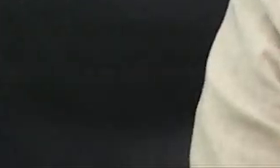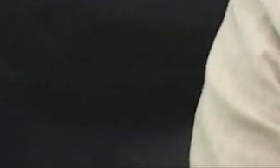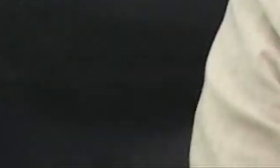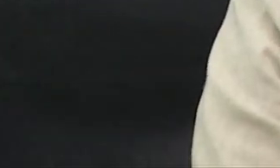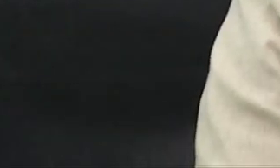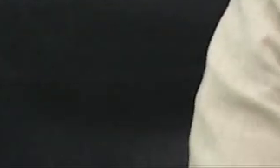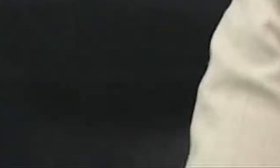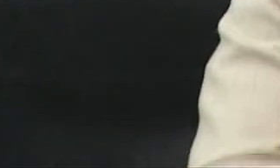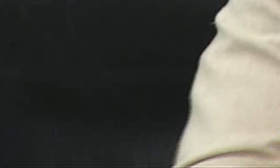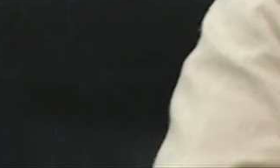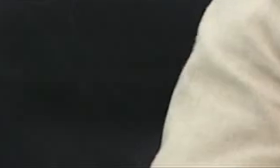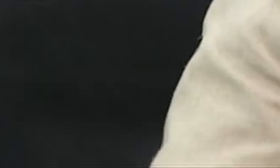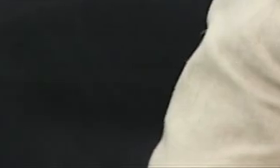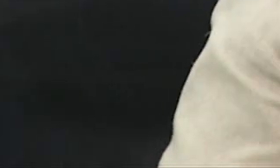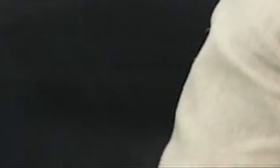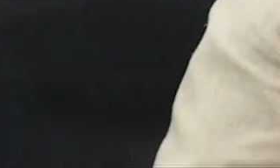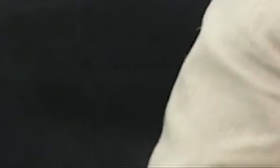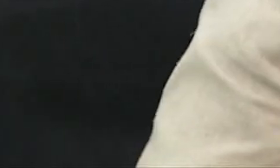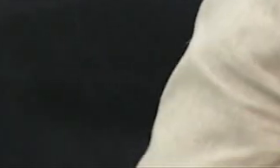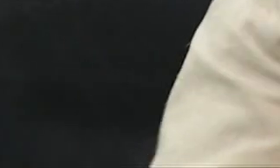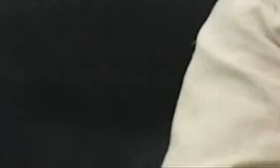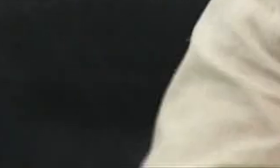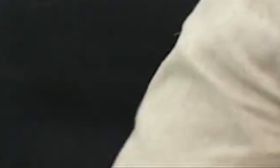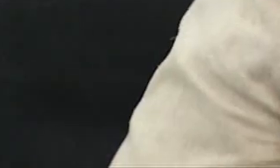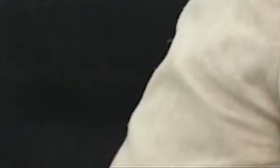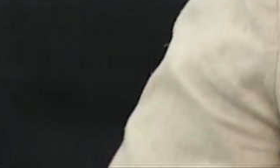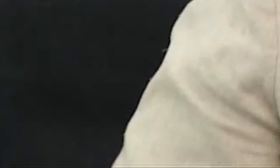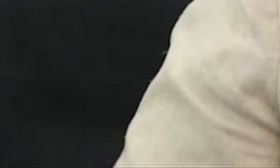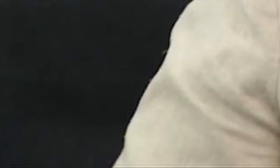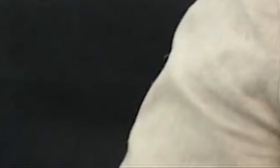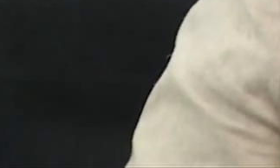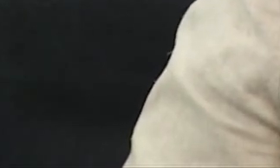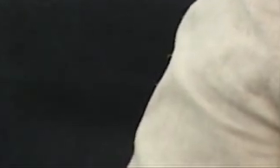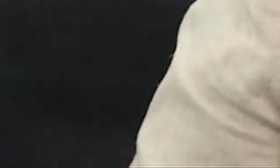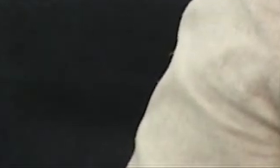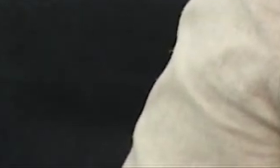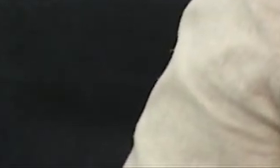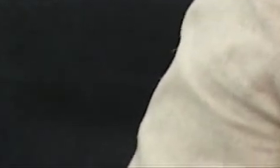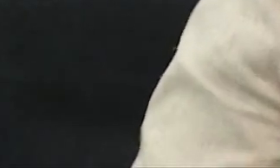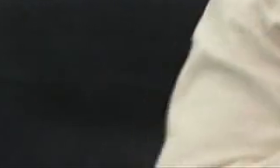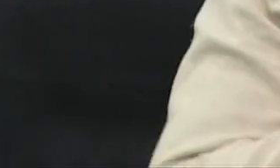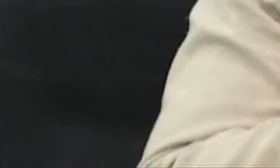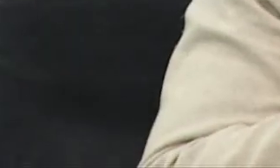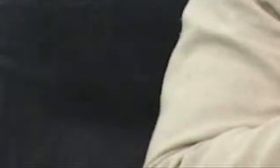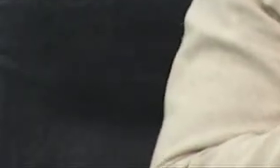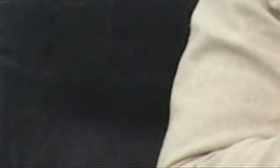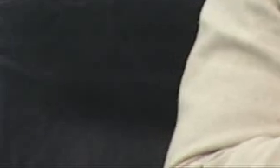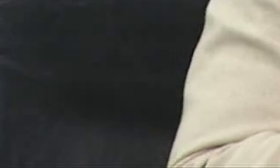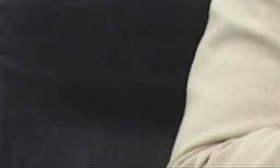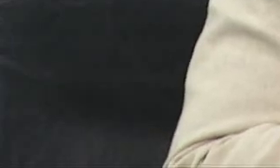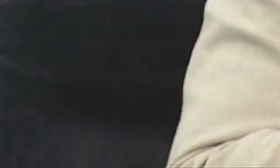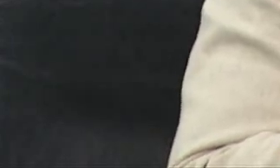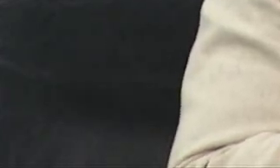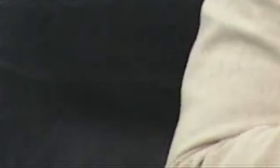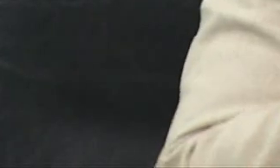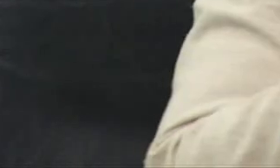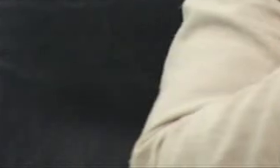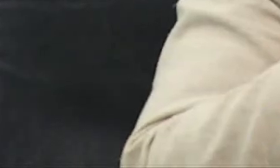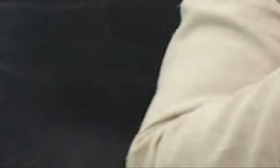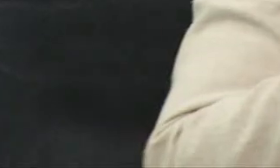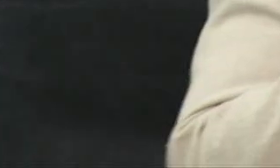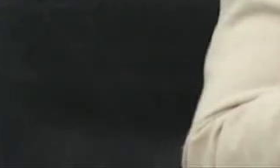gente, né, toma aqui na nossa Câmara Municipal, no nosso parlamento, é de extrema importância. E a